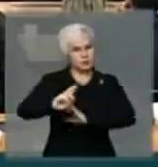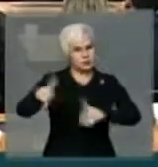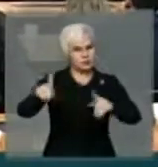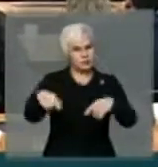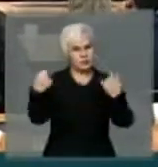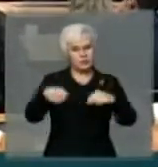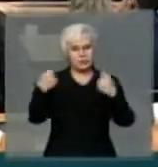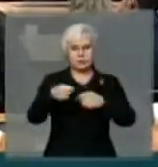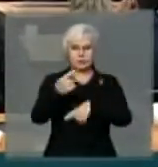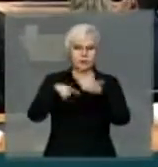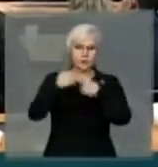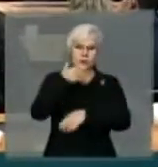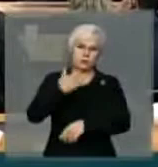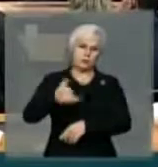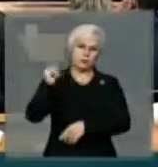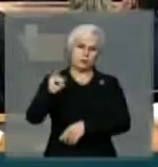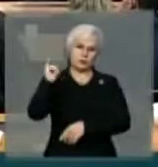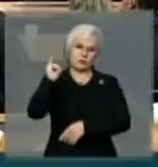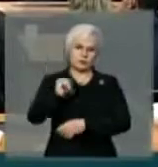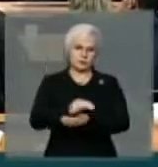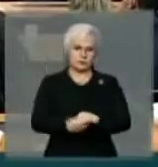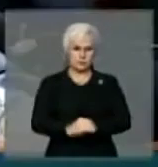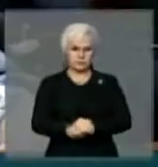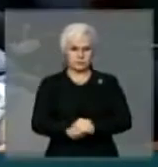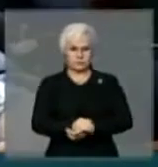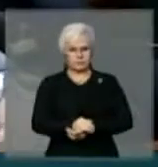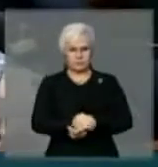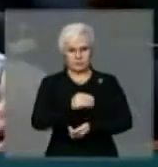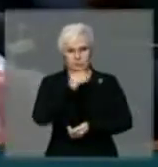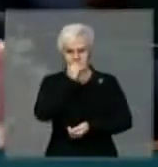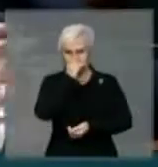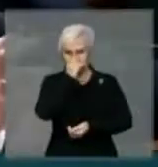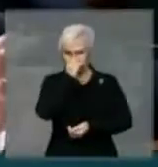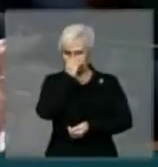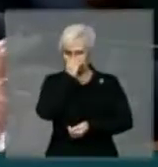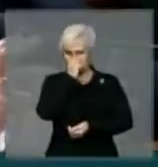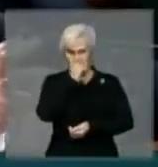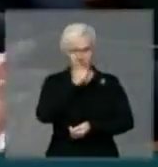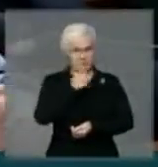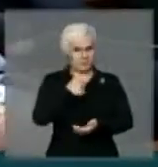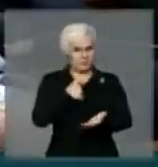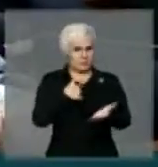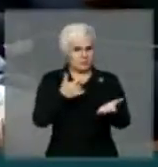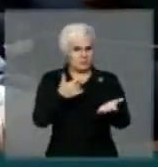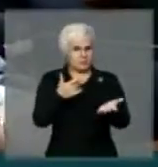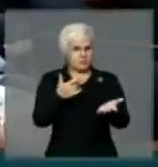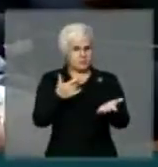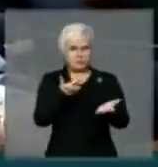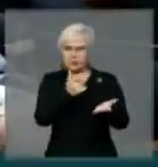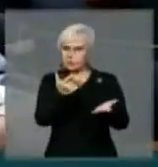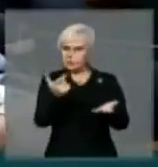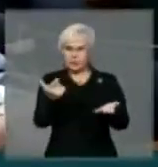necessário, sem o que a gente não avança. Eu não tinha absolutamente a